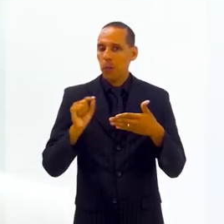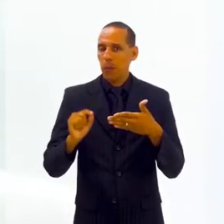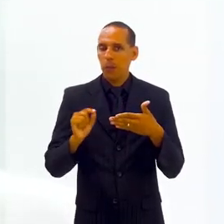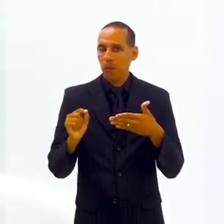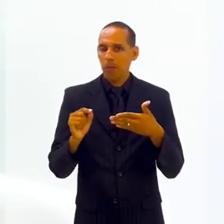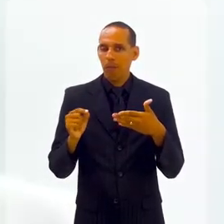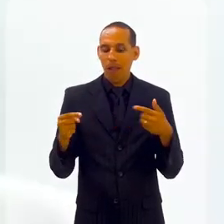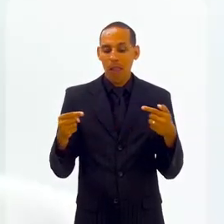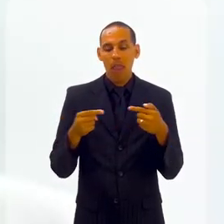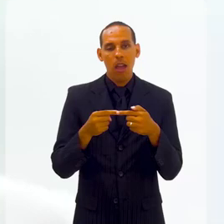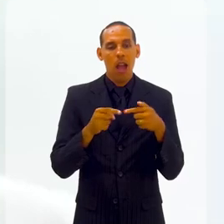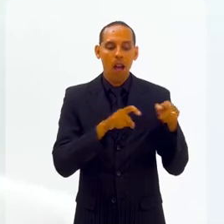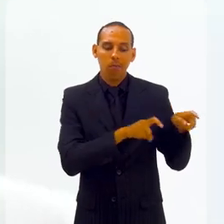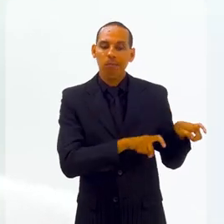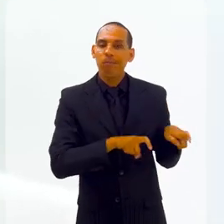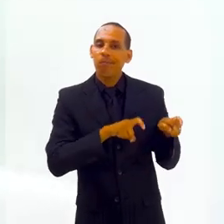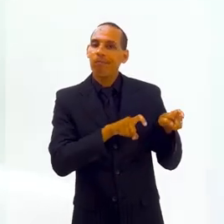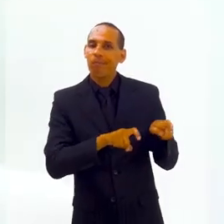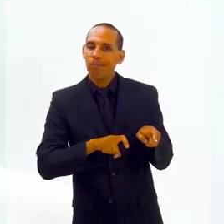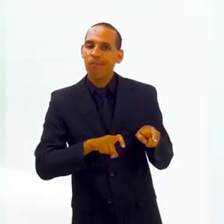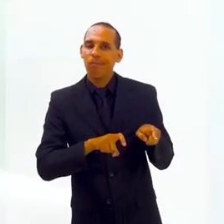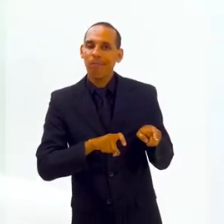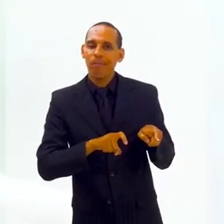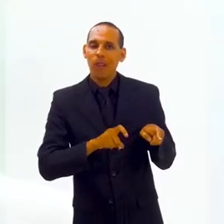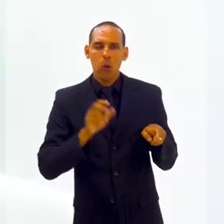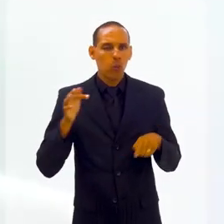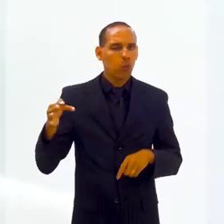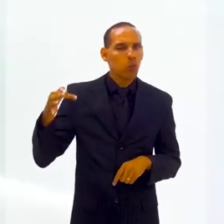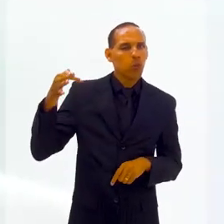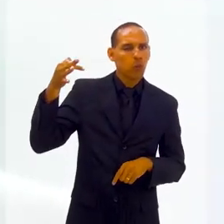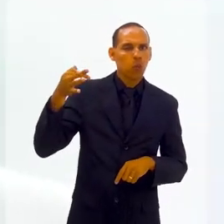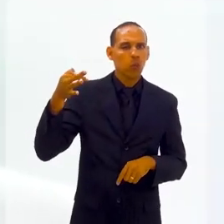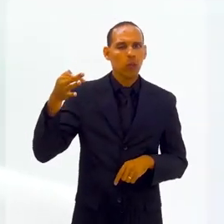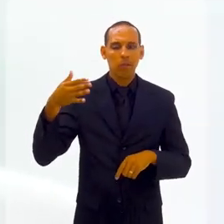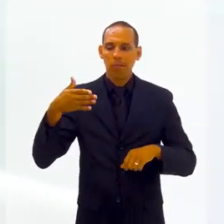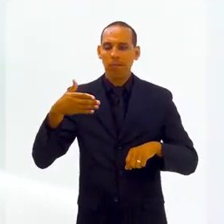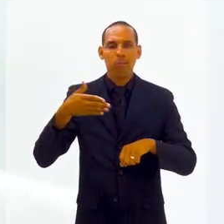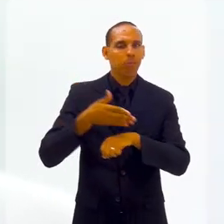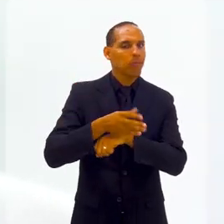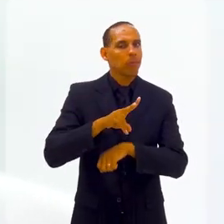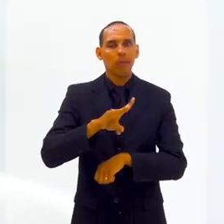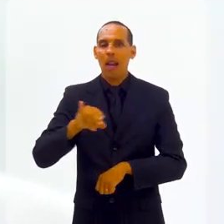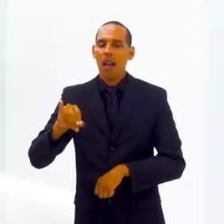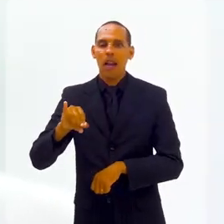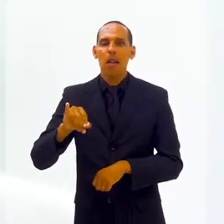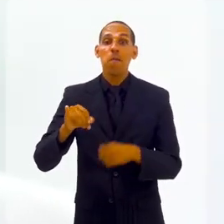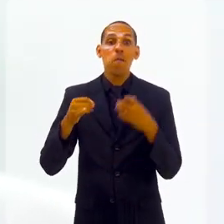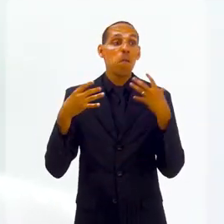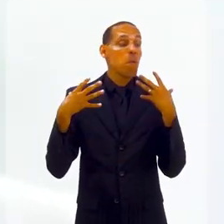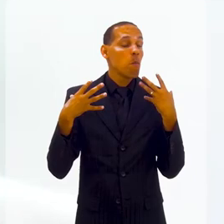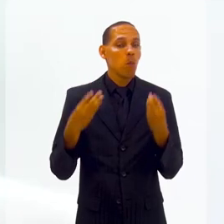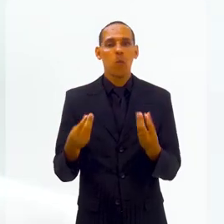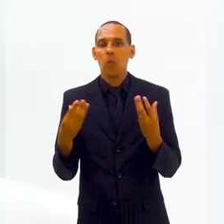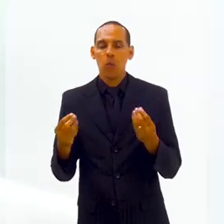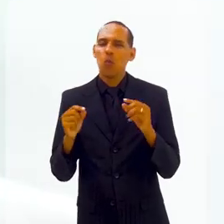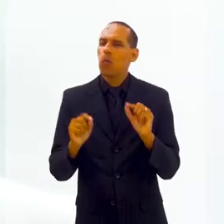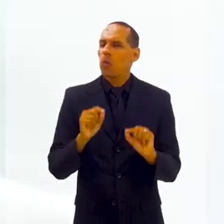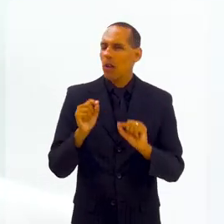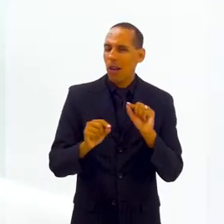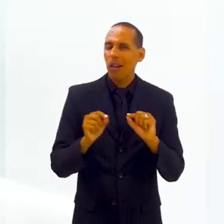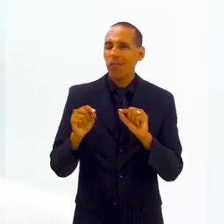um papel assim relacionado com agricultura né que no futuro vai ultrapassar muito